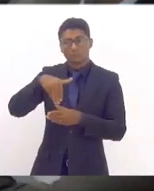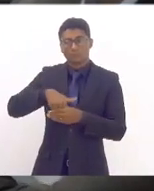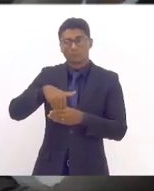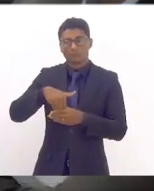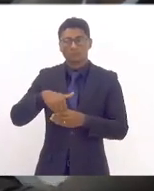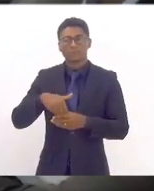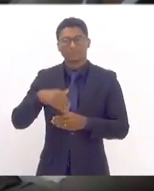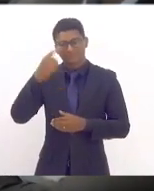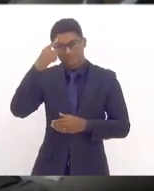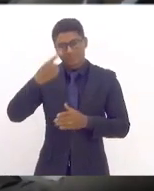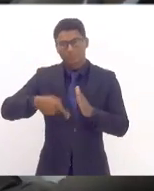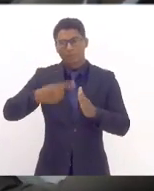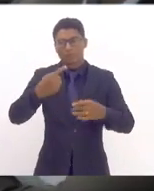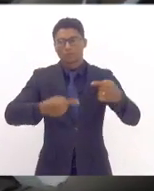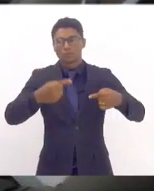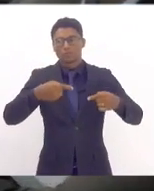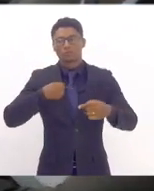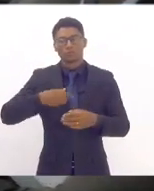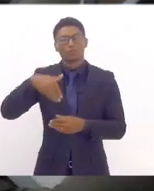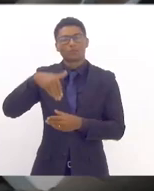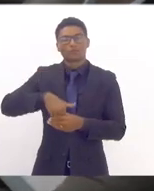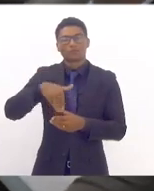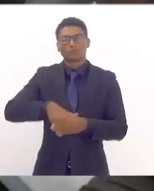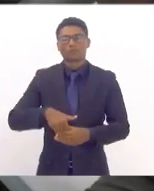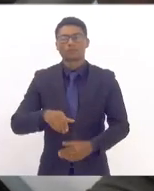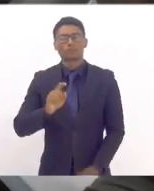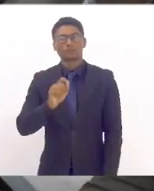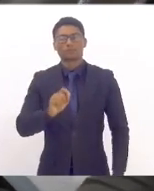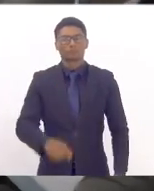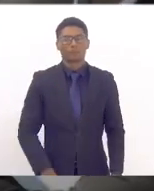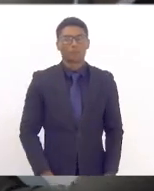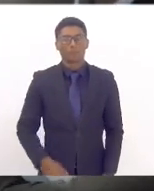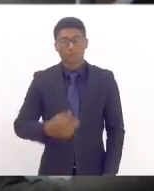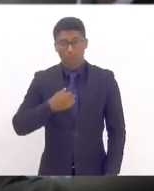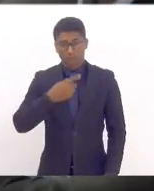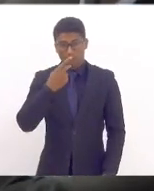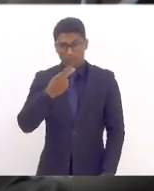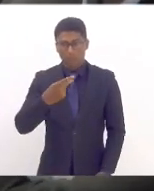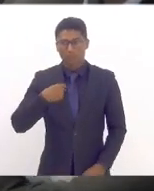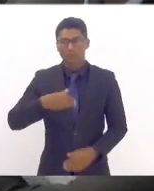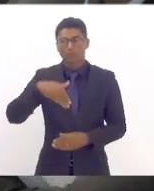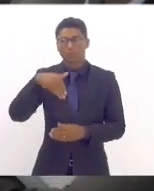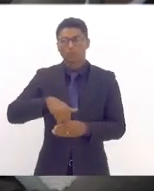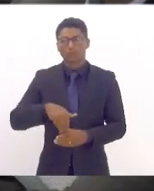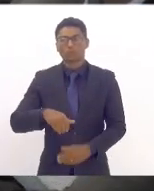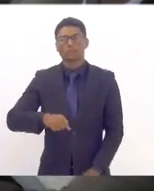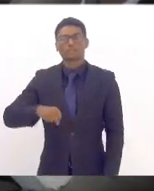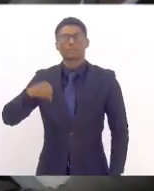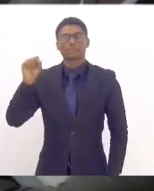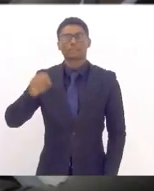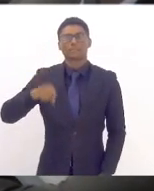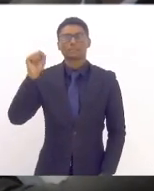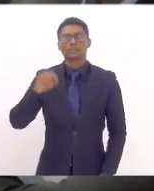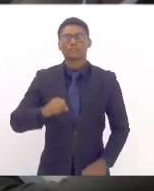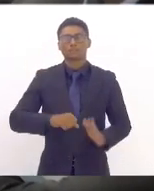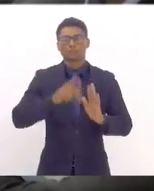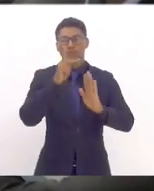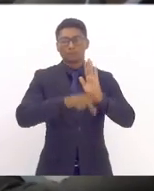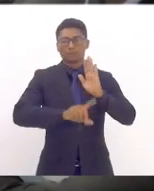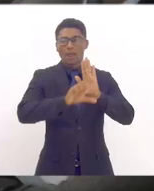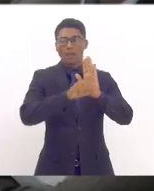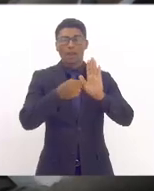em primeira discussão senhor presidente eu disse que está votando favorável ao projeto